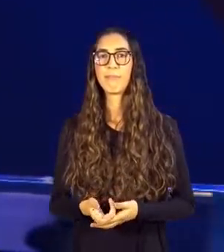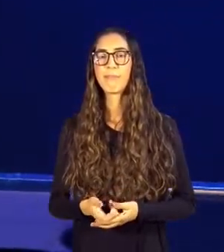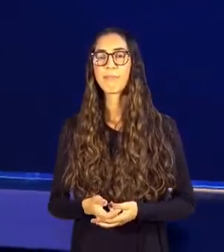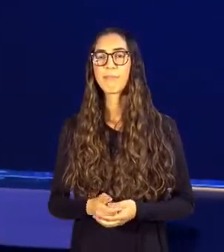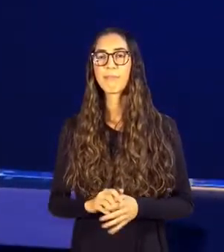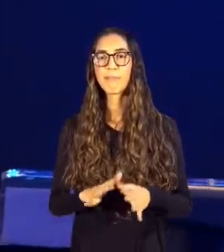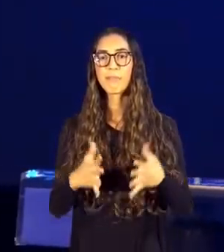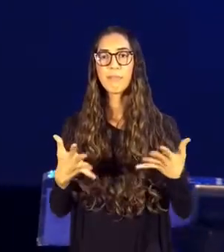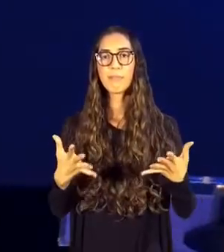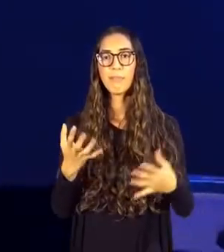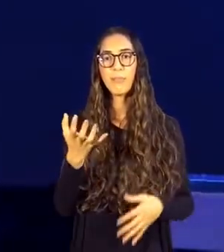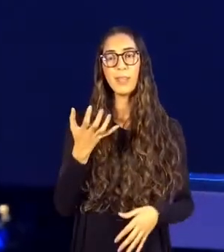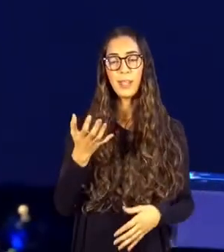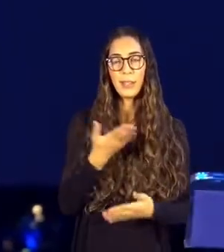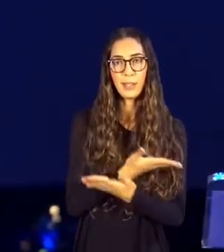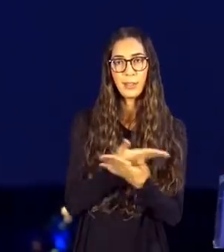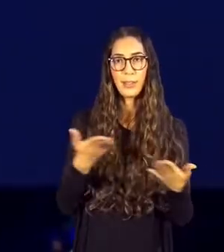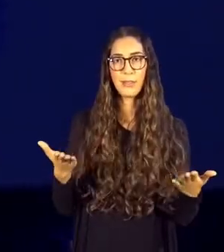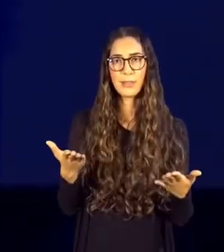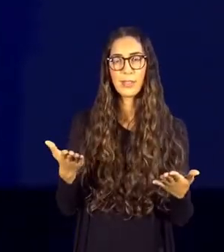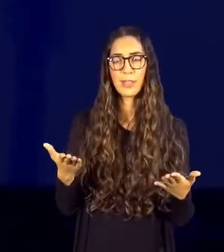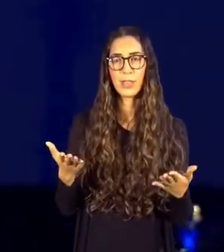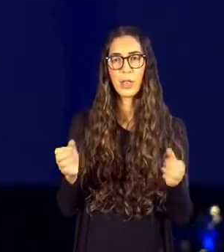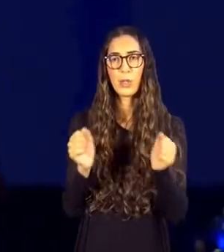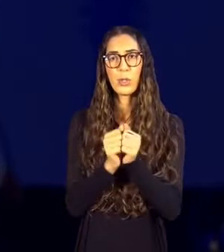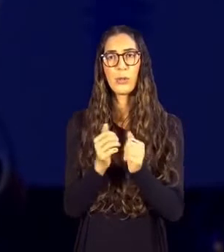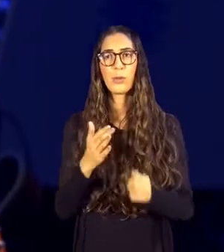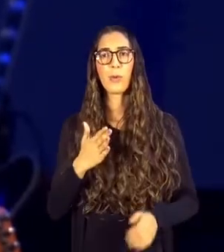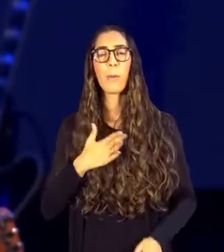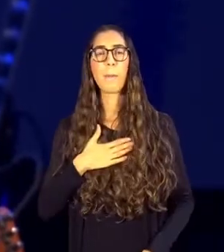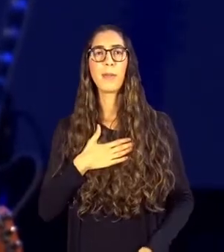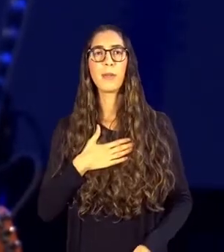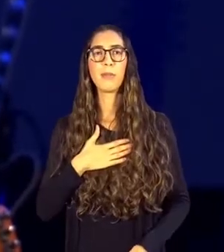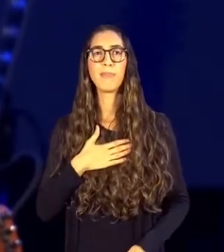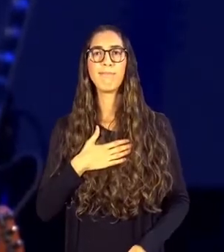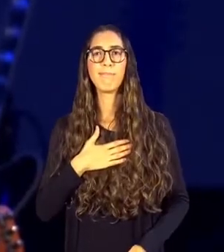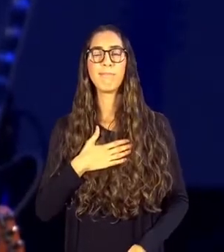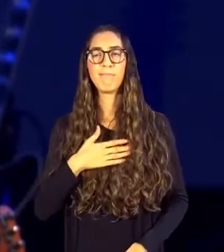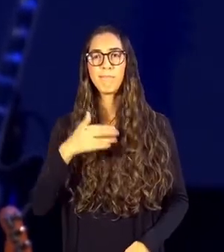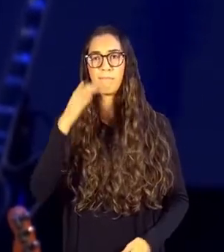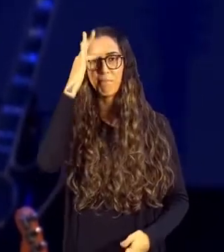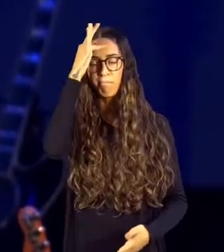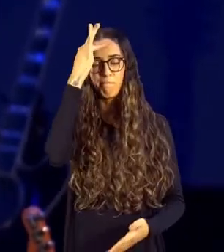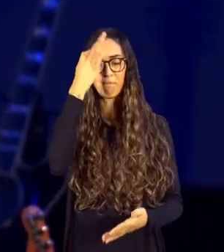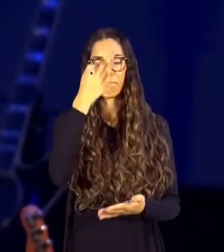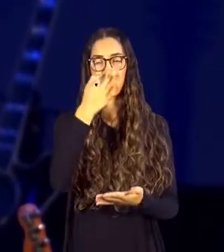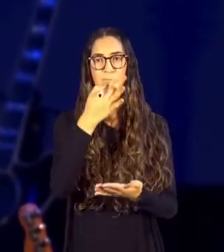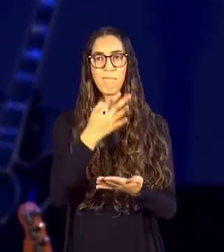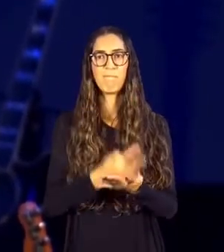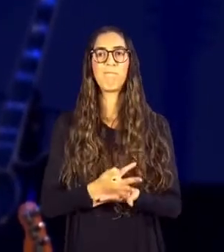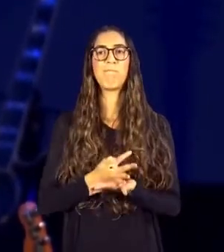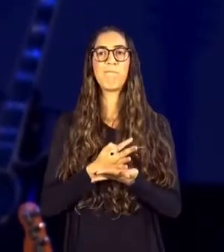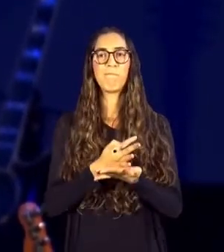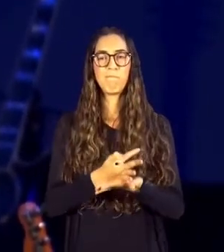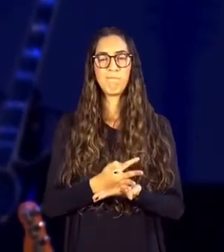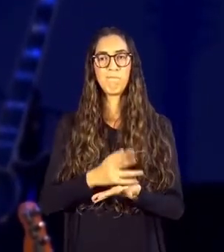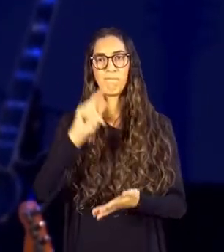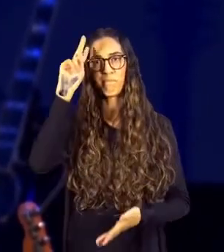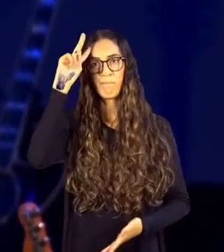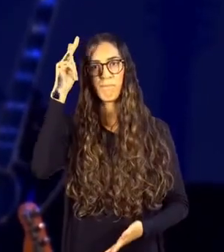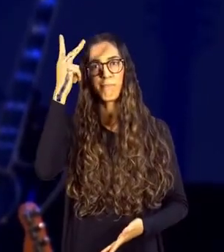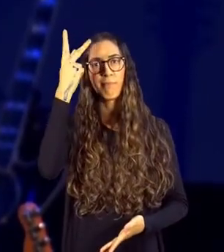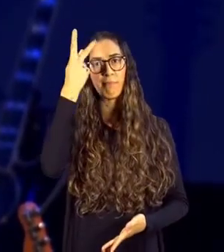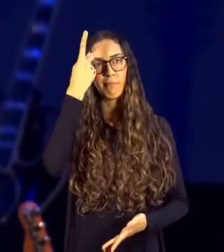Então eu queria que você e eu exercitássemos isso, essa fé, renovar nossa mente. Pastor, não